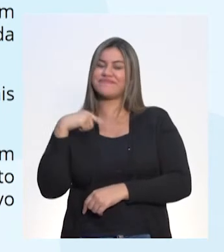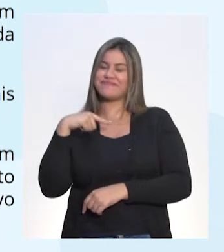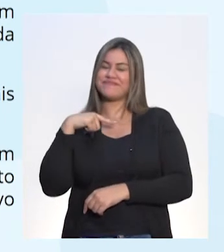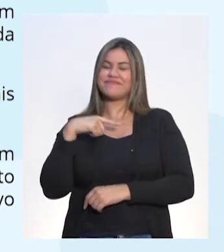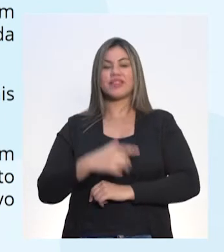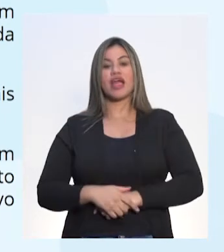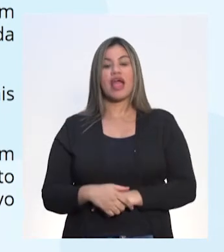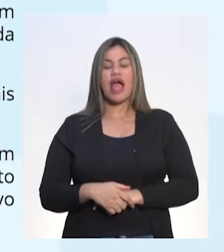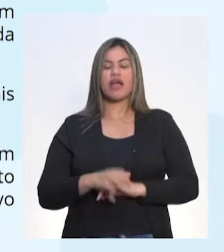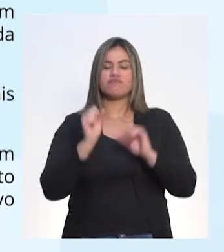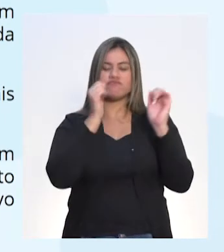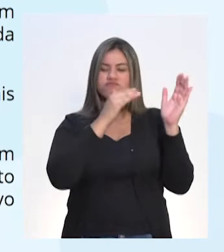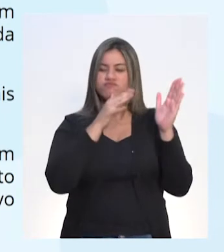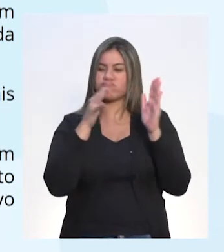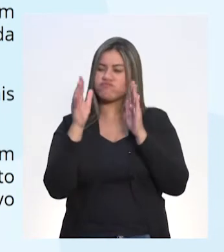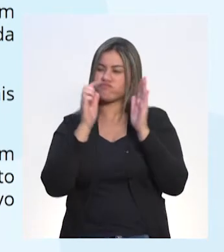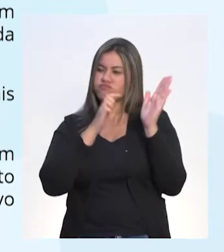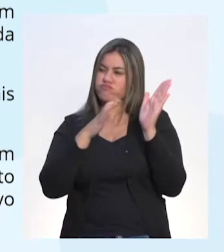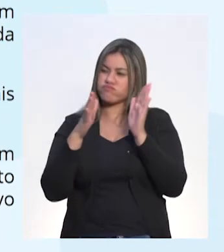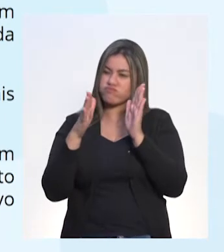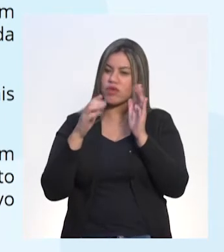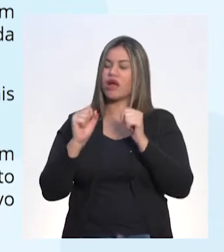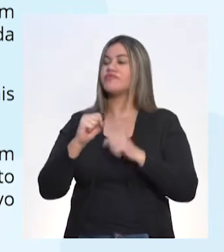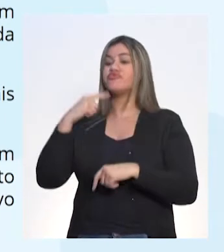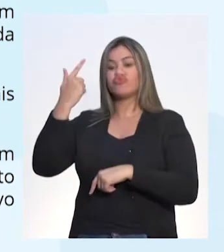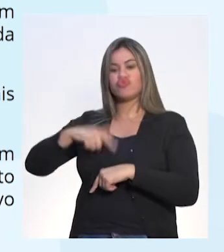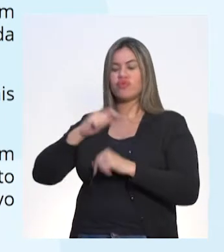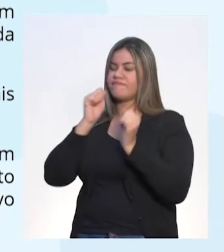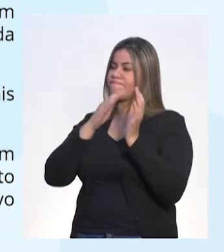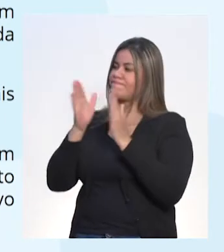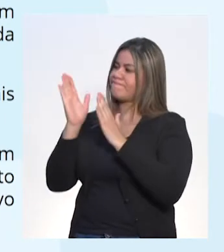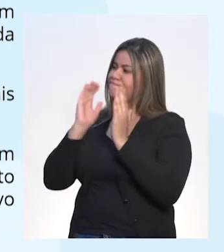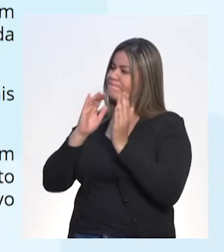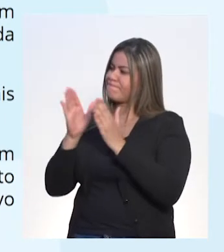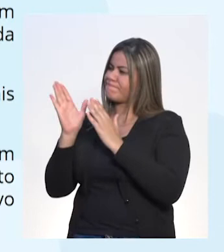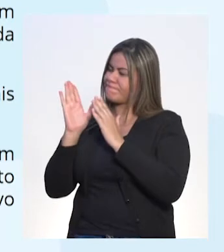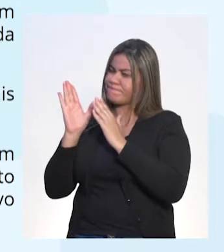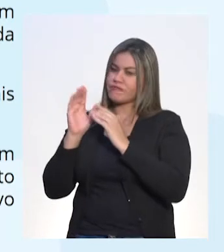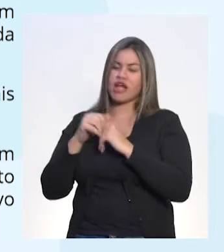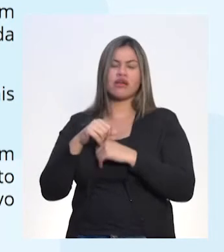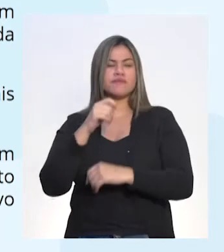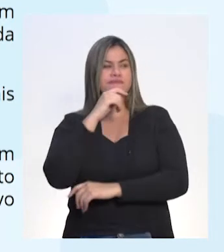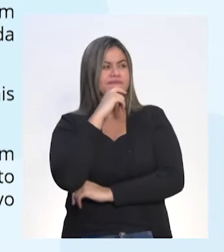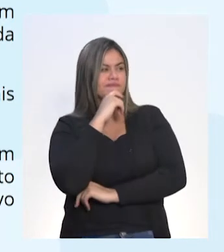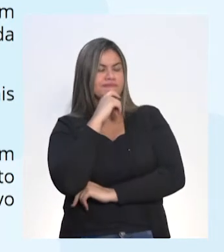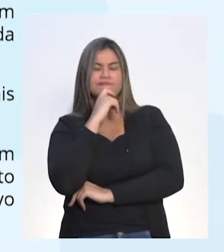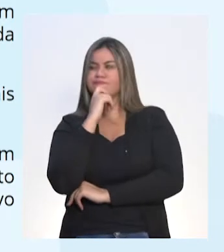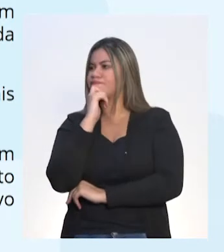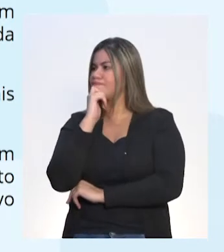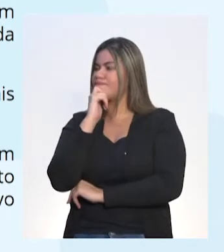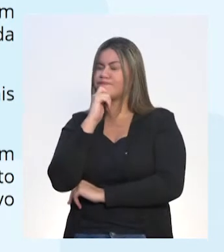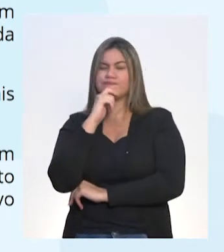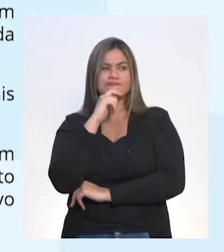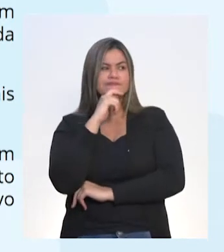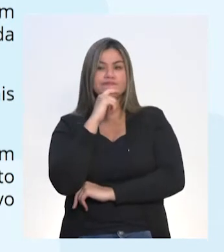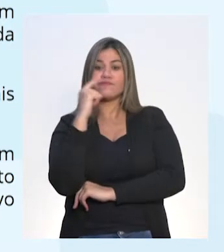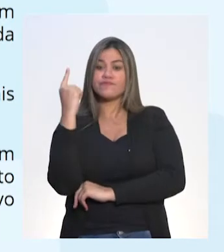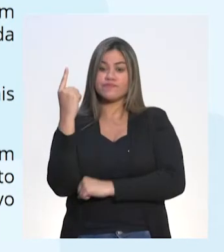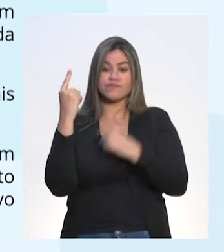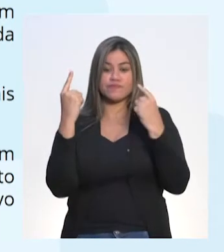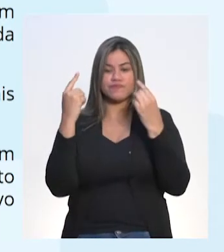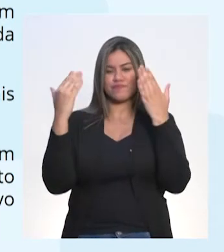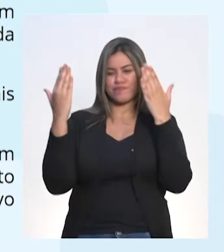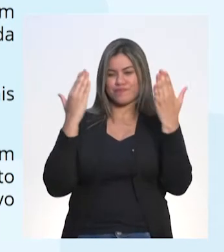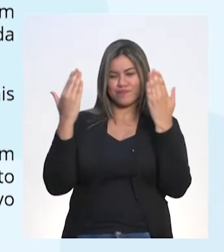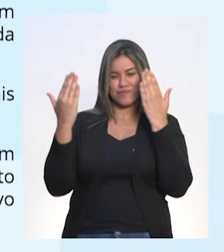assistiu, você vai comparar, né, essa tragédia, essa comédia gregas que você assistiu na internet, nos vídeos, com esse capítulo de